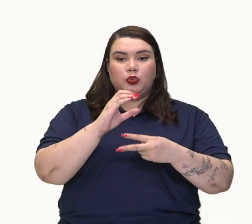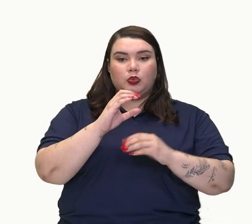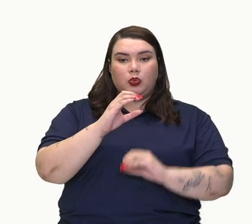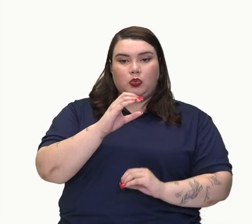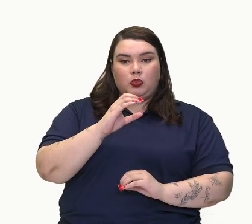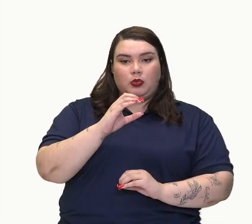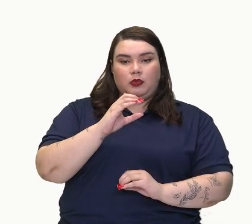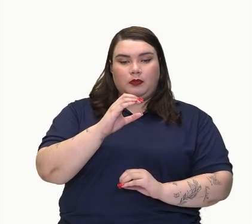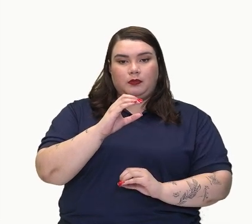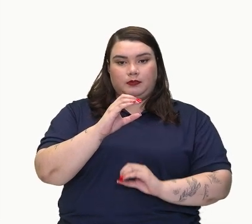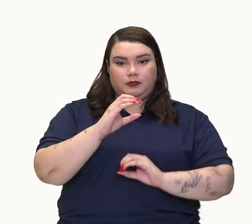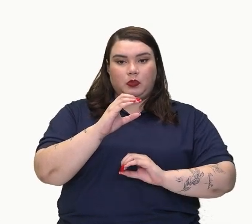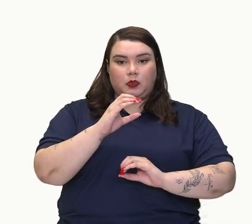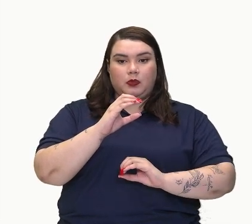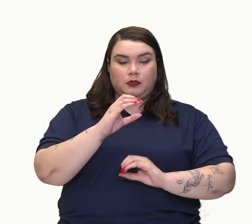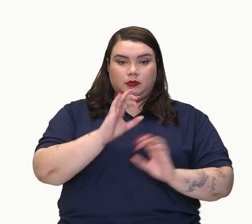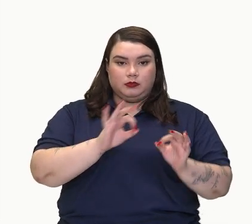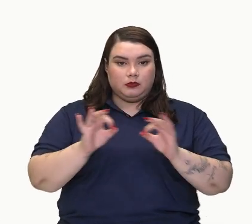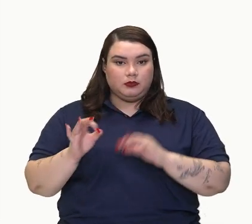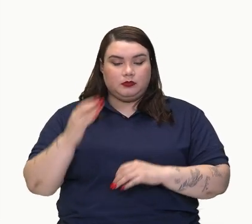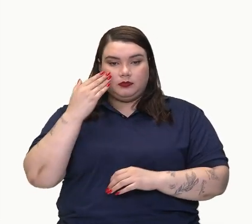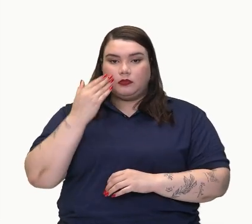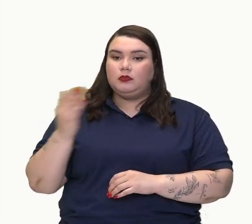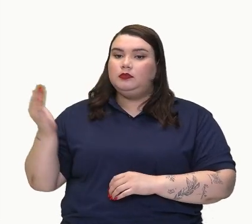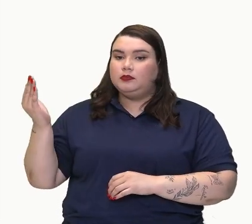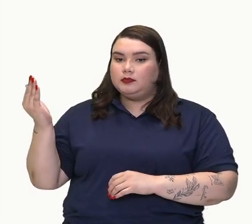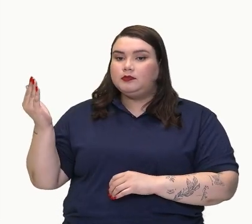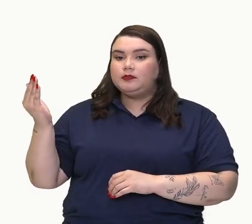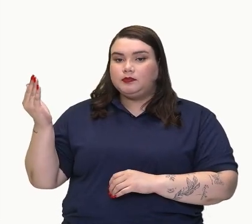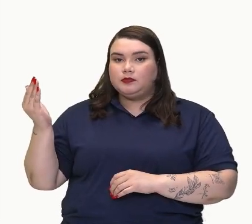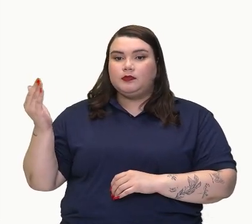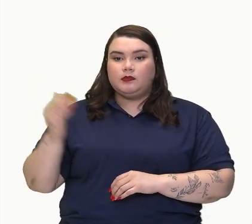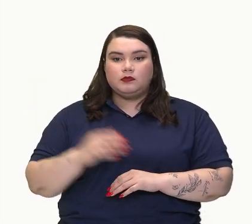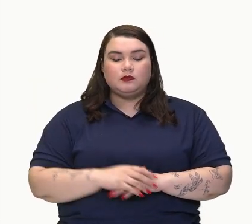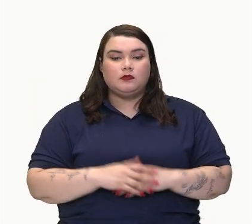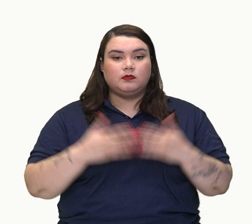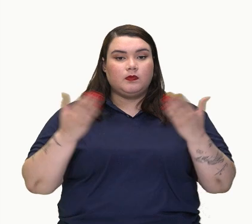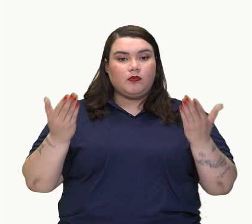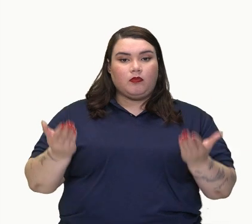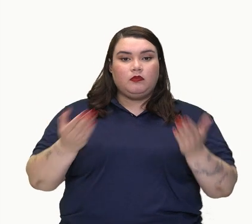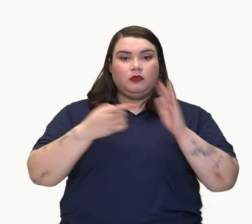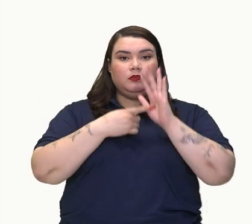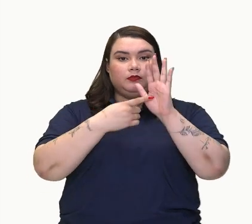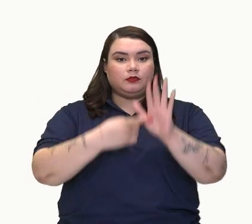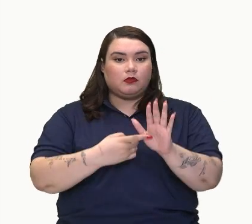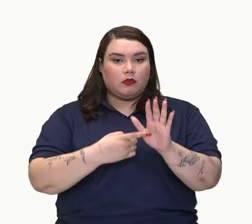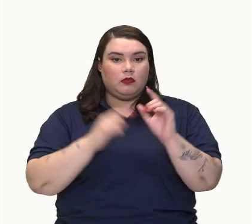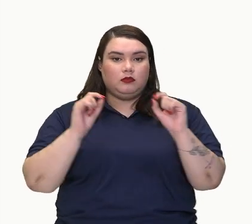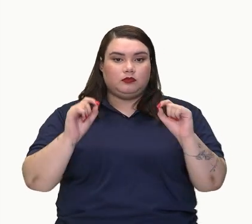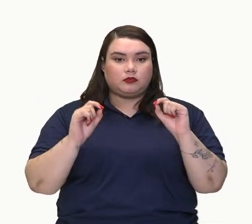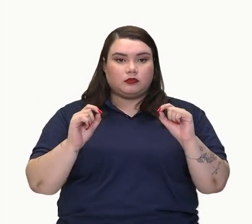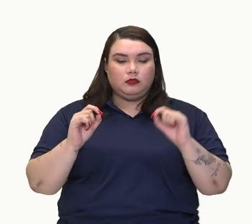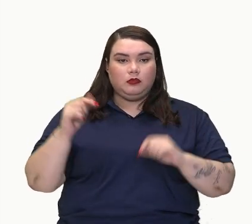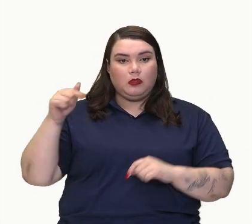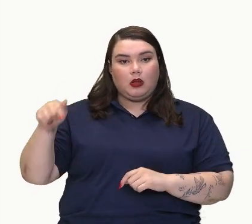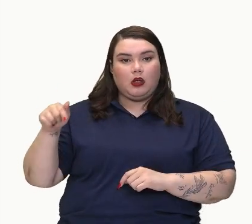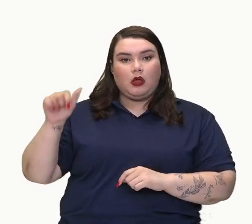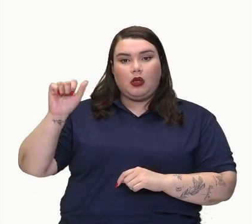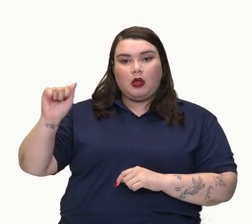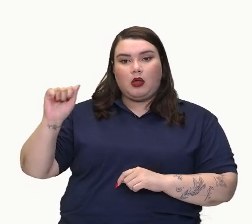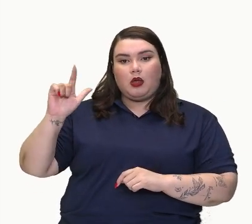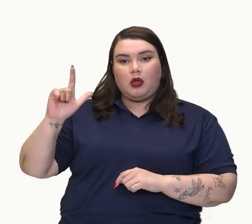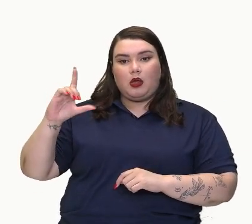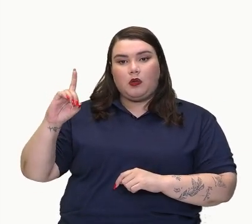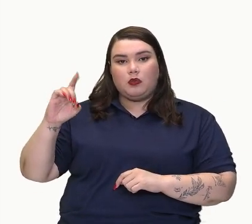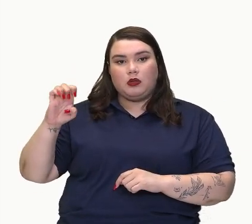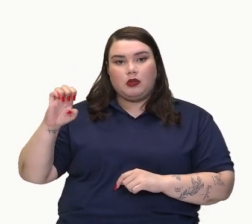tá aqui, ó, a dupla com oxigênio, tá? Ah, professor, então quer dizer que aqui o aldeído é dupla na